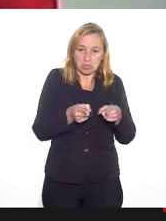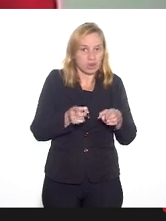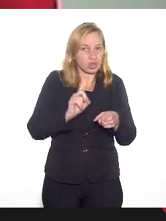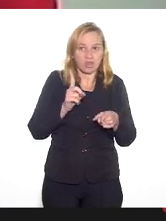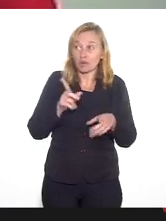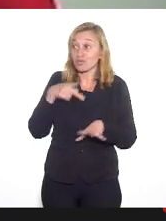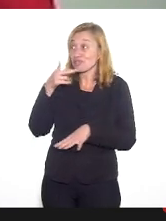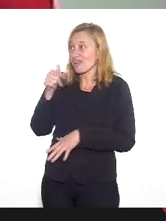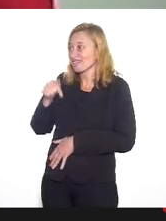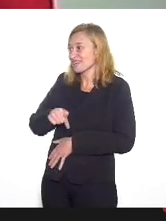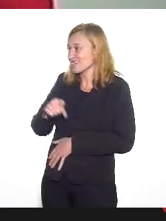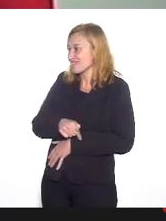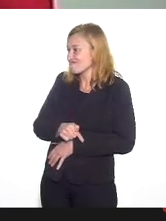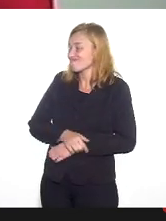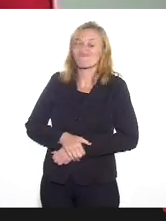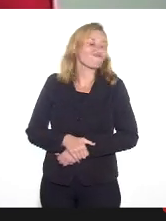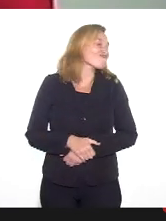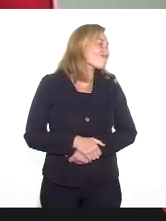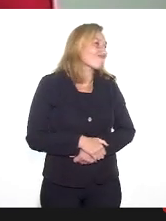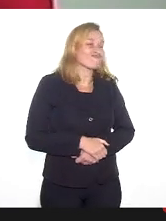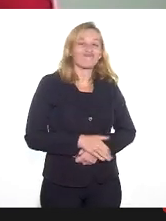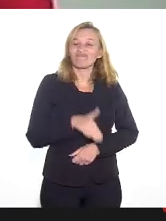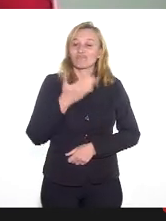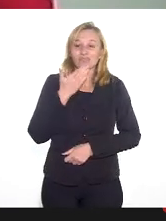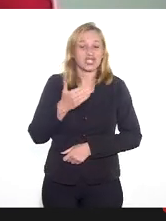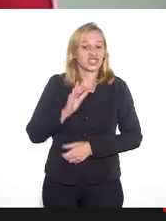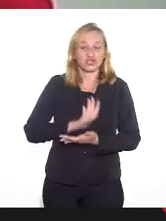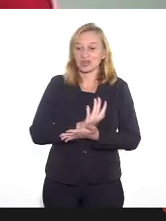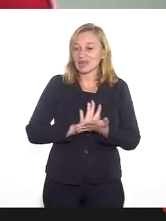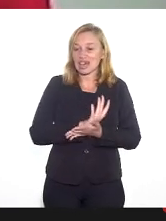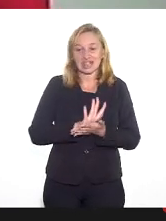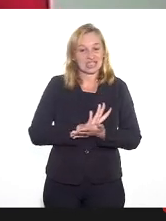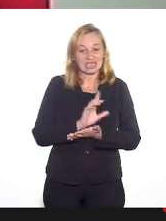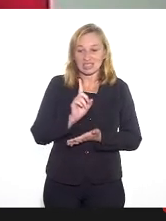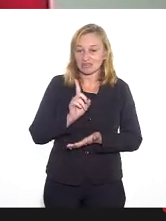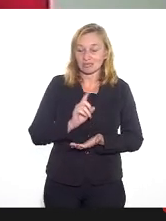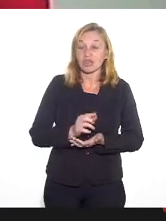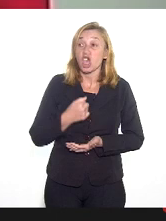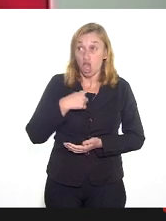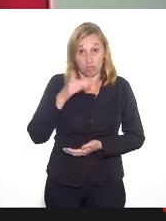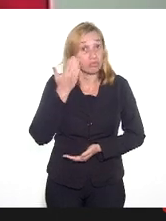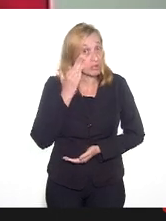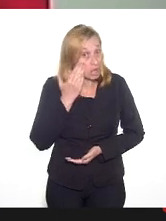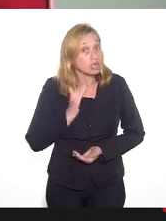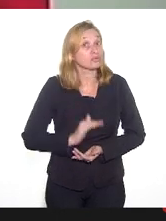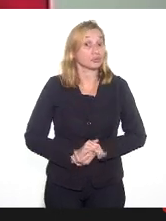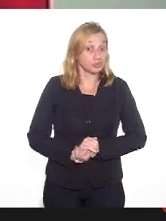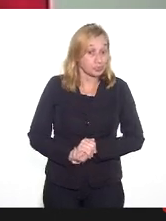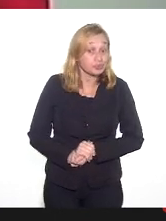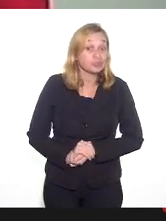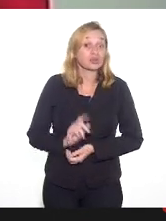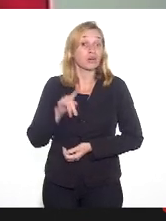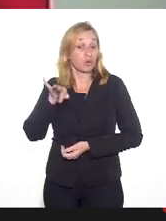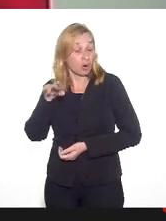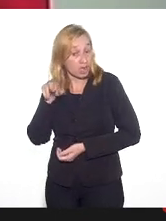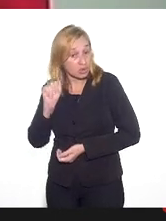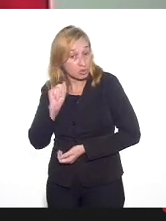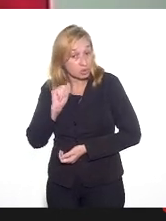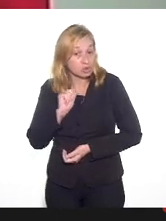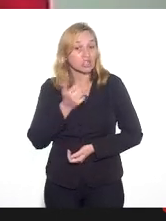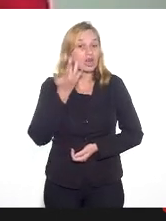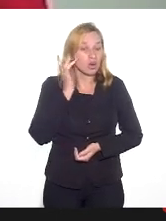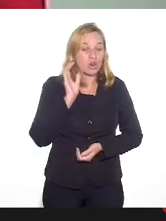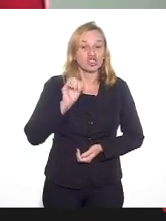firmado aqui, não é o que tem sido pedido. Eu entendo, né, a procuradoria, acho que